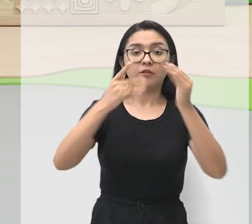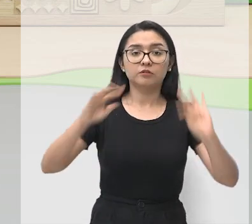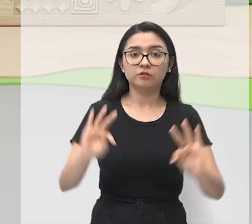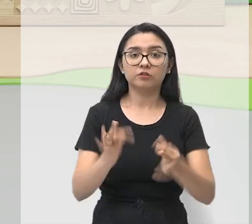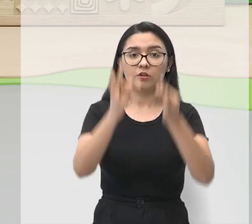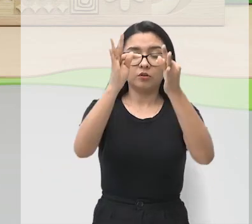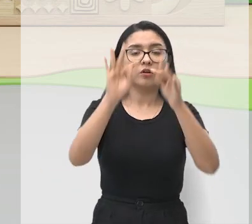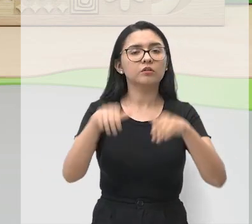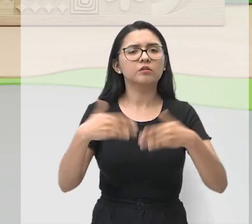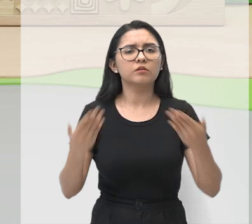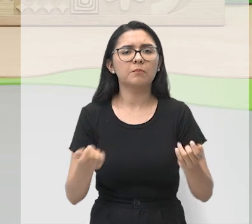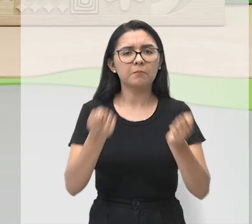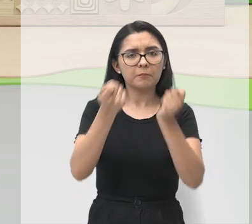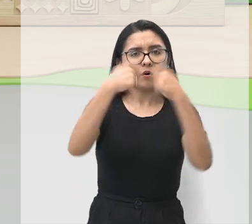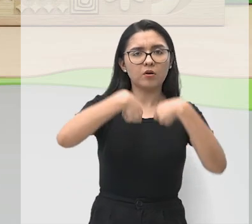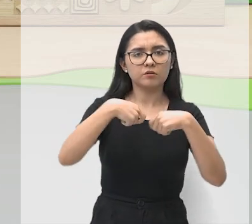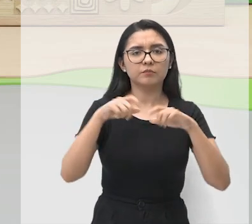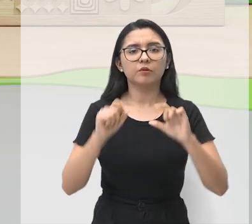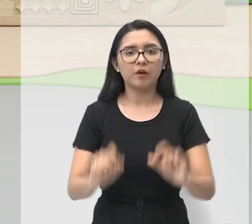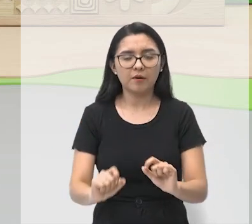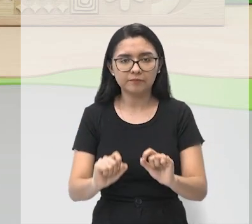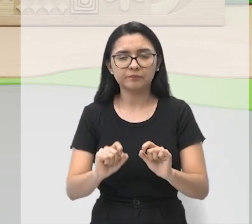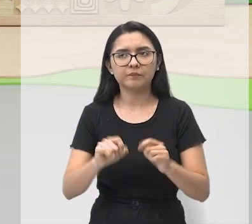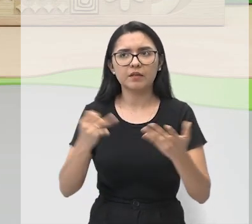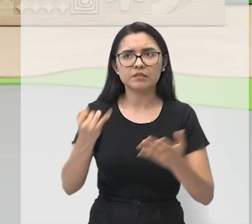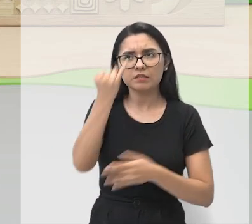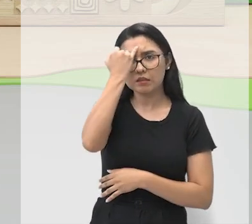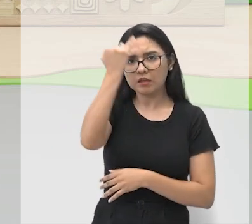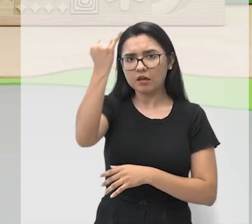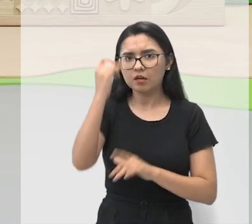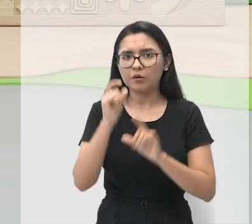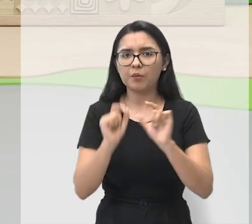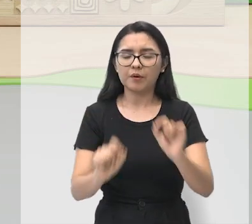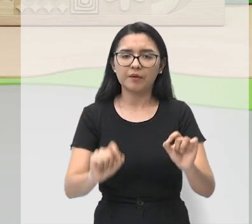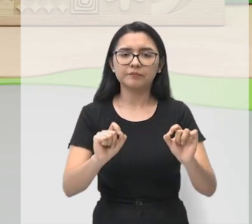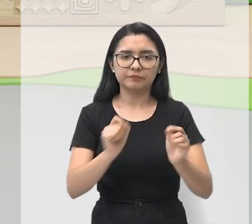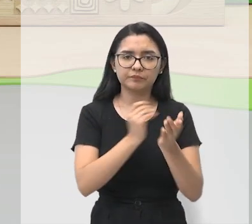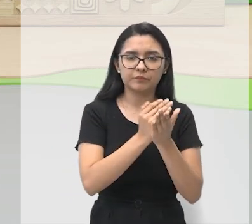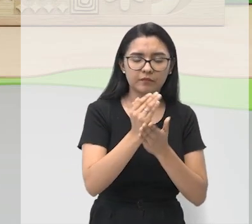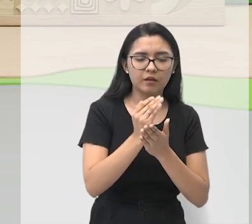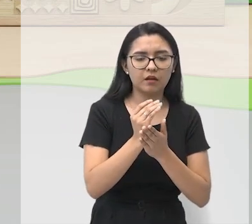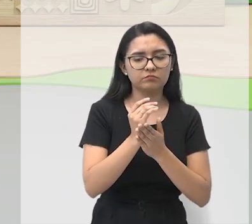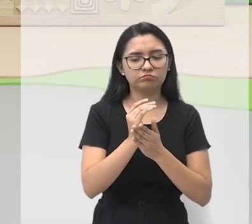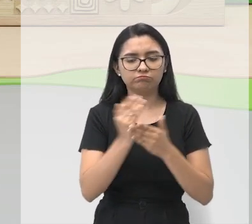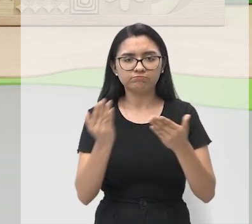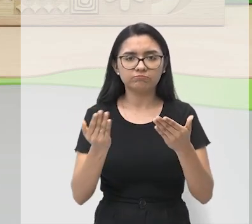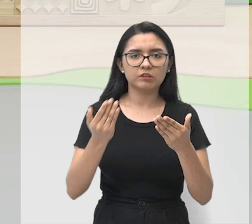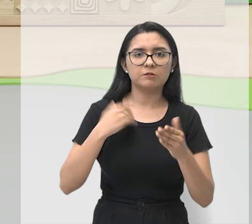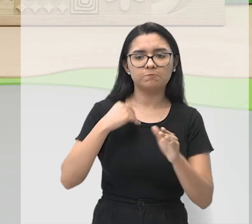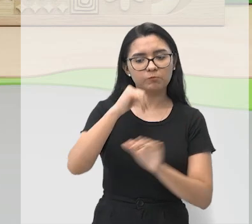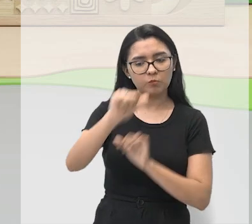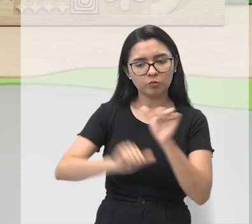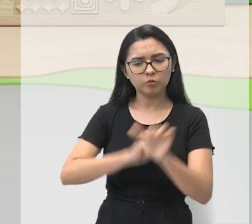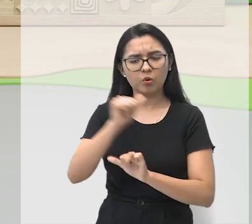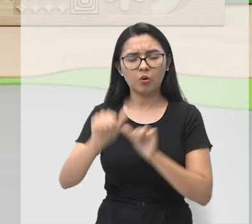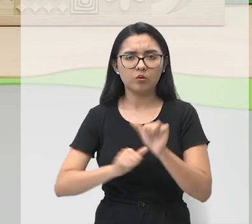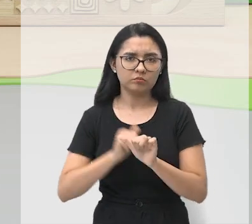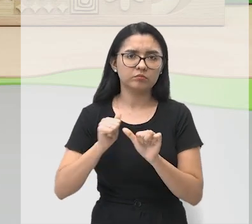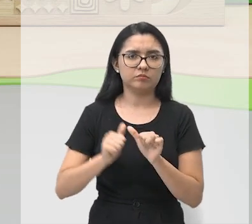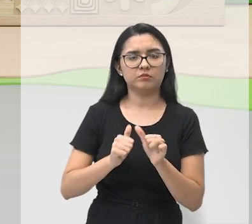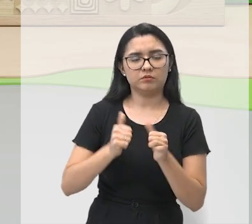entanto, propiciaram que essa ideia começasse a mudar no meio